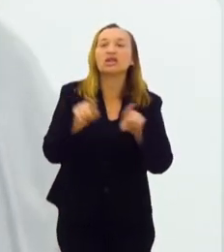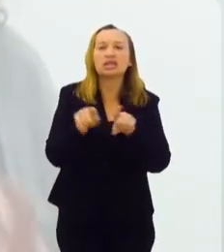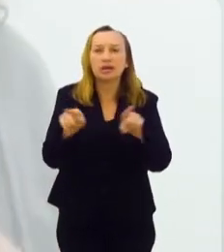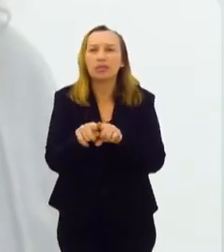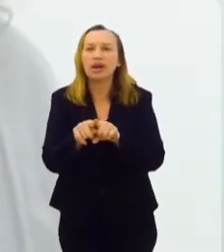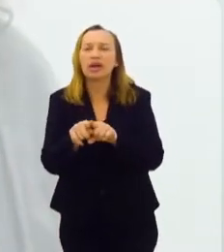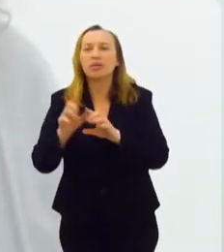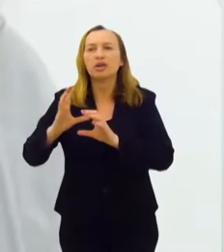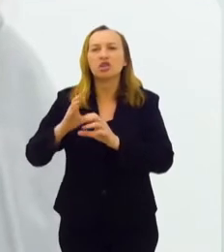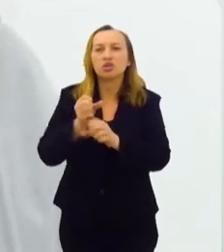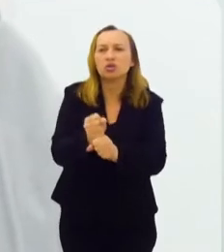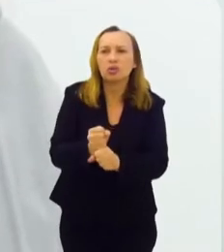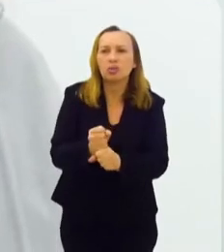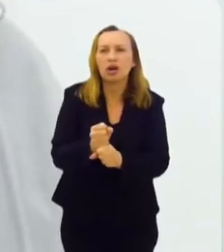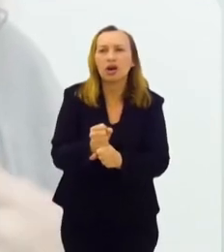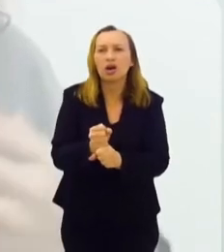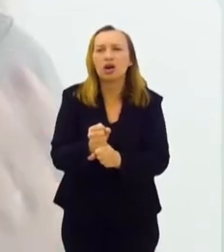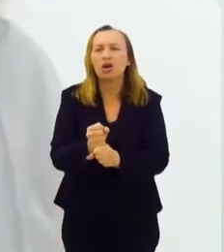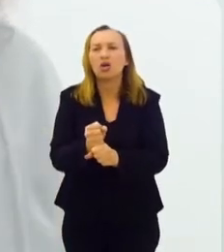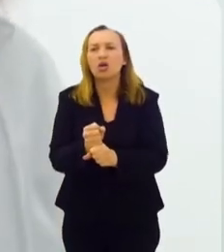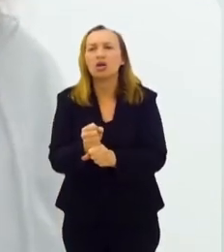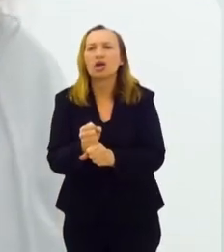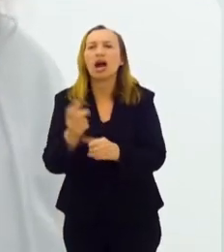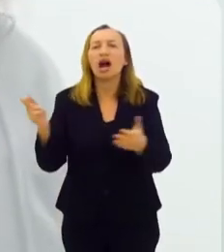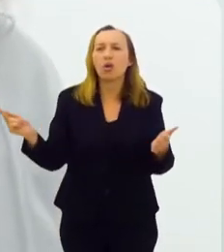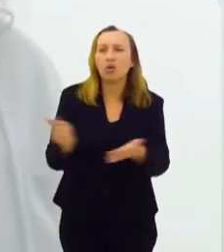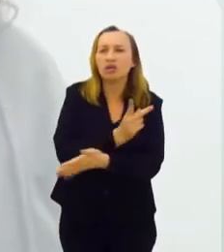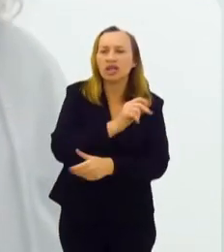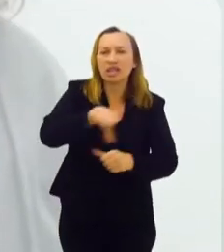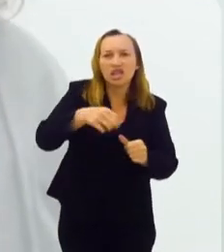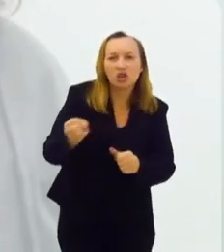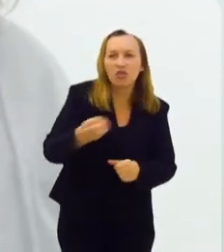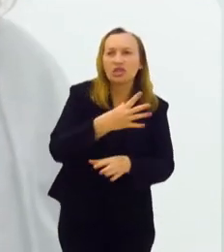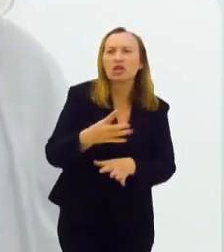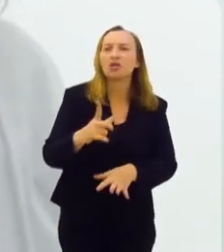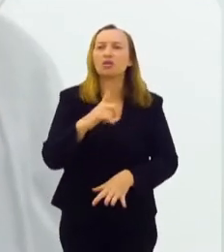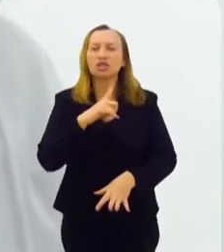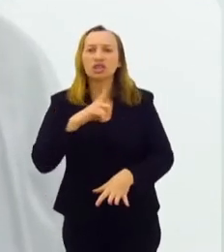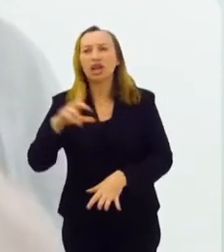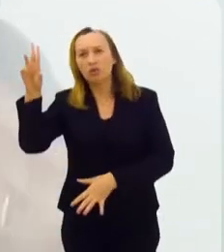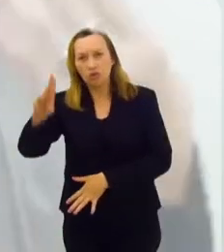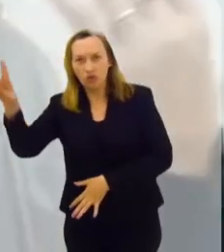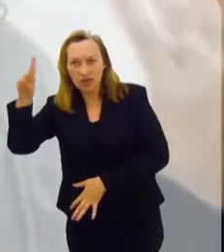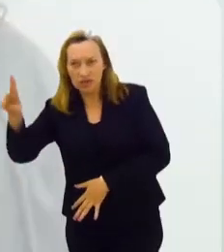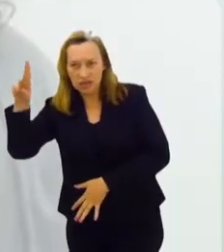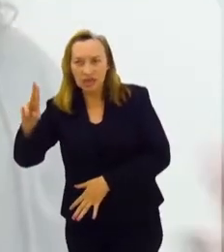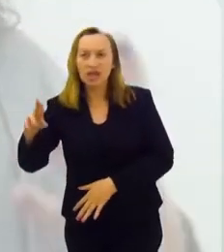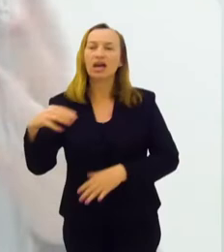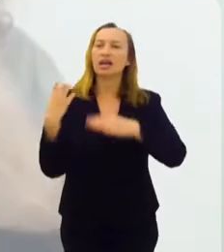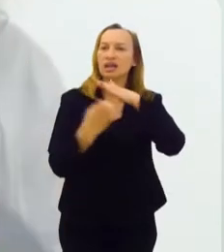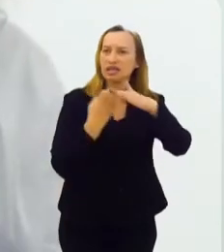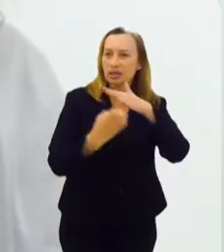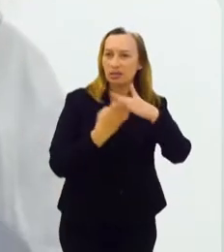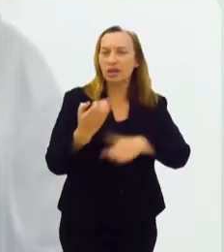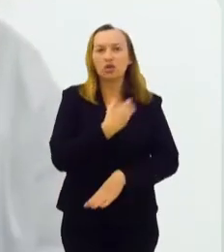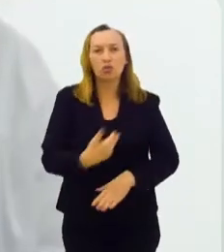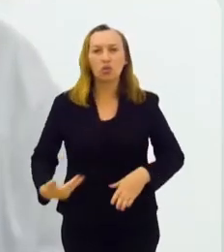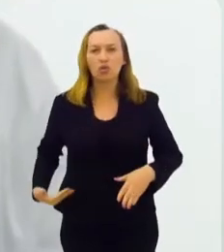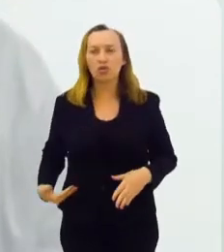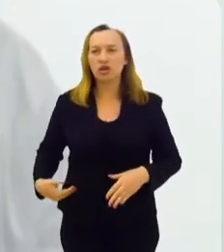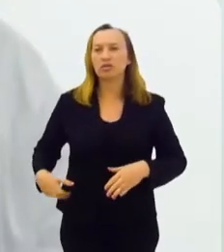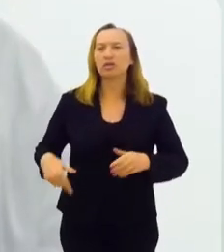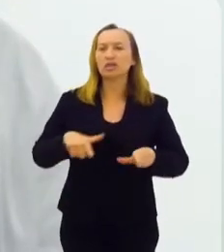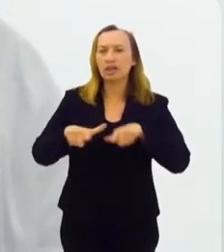importante também da gente somar, porque só acontece a inovação quando a gente tem a universidade, as empresas e o